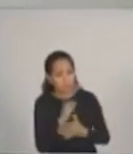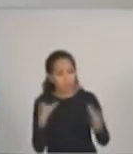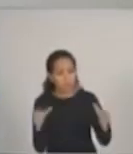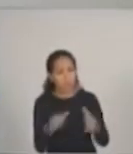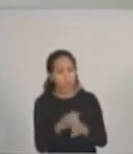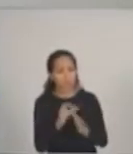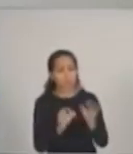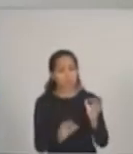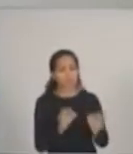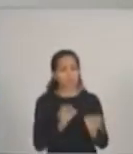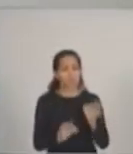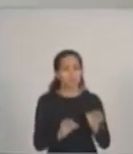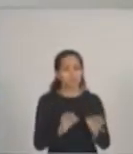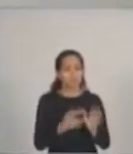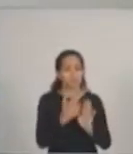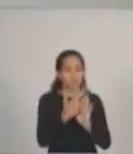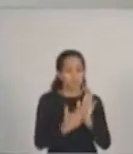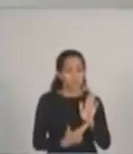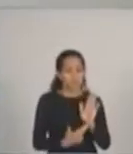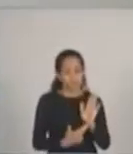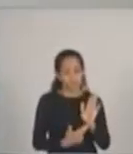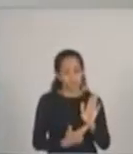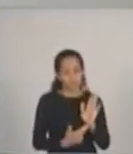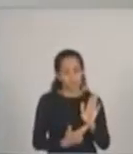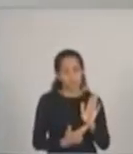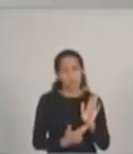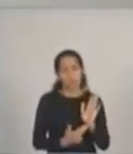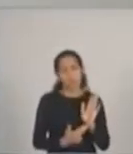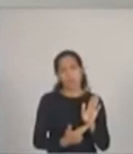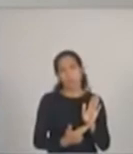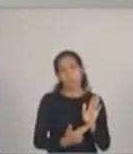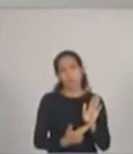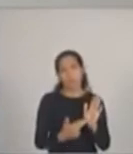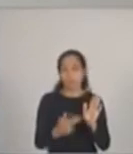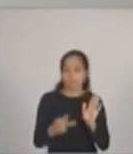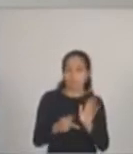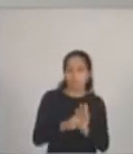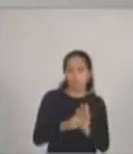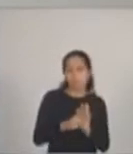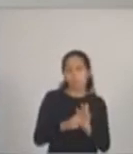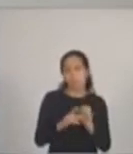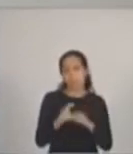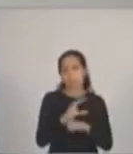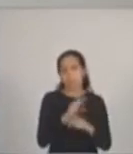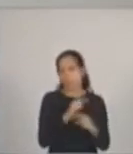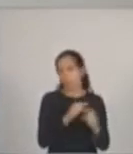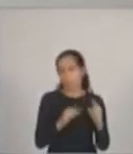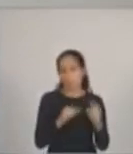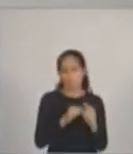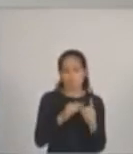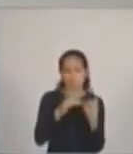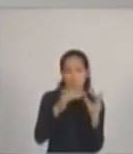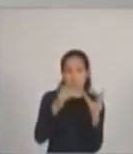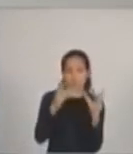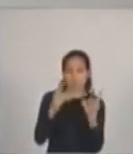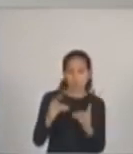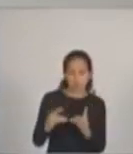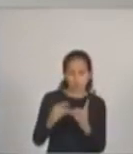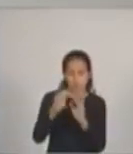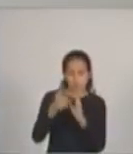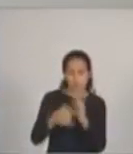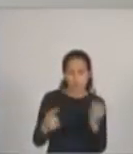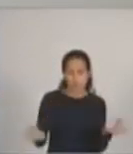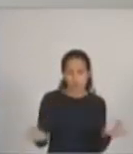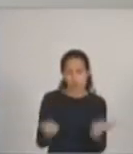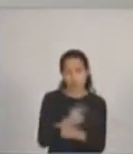Justiça, um relatório, por mais que ele seja pela constitucionalidade, mas que o teor dele é todo ao contrário, já vai criar